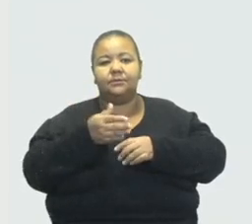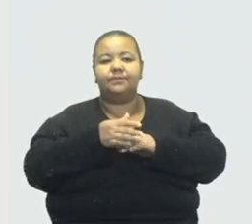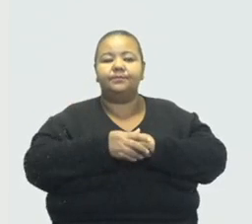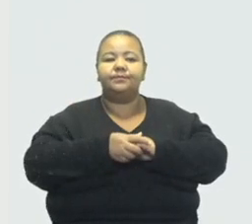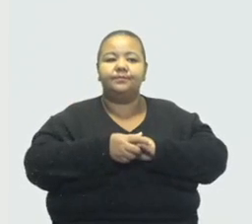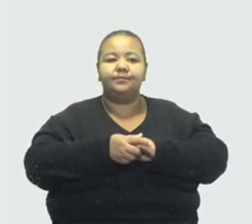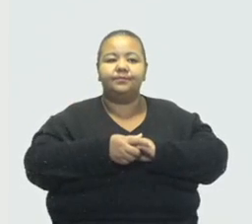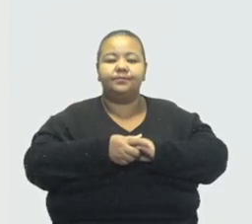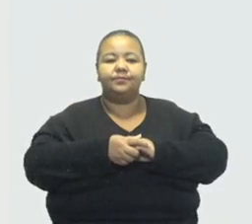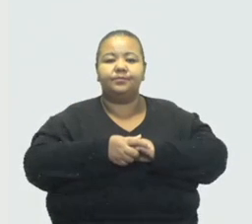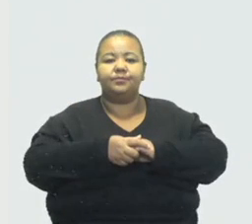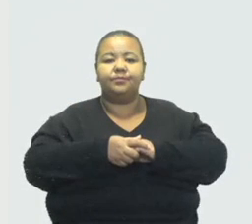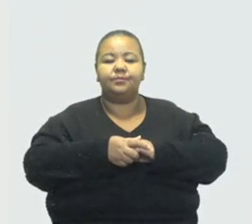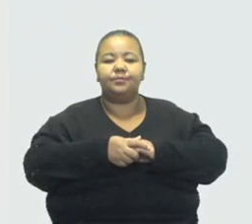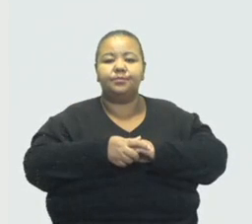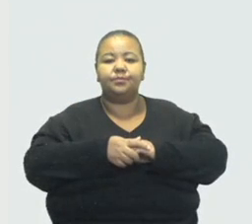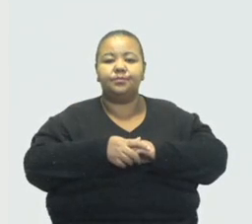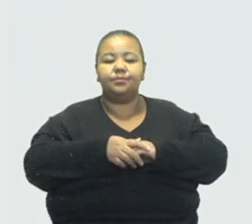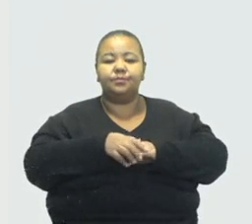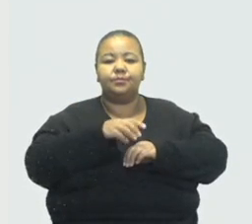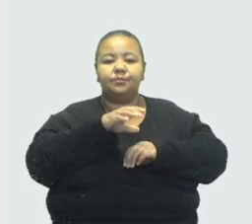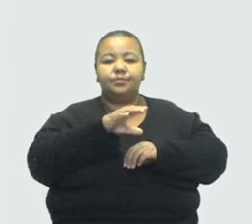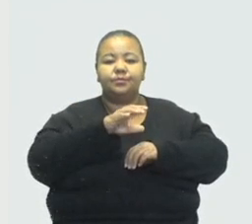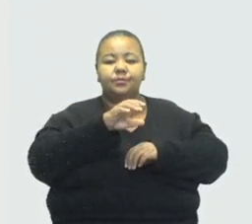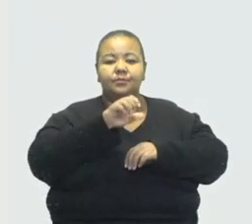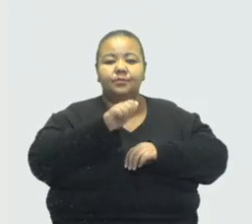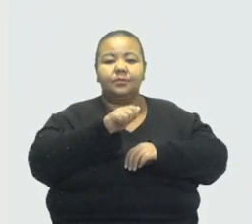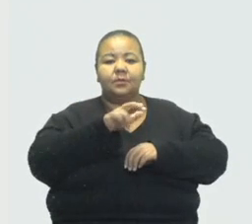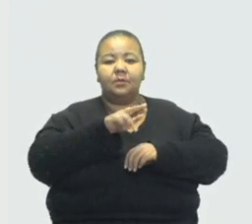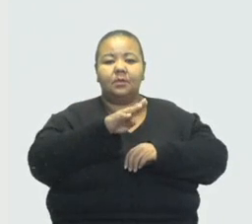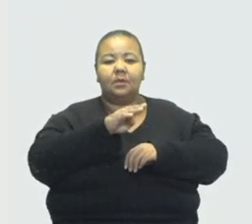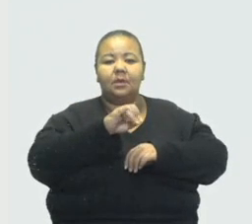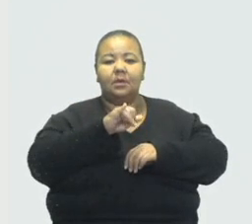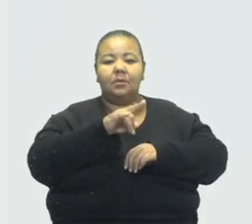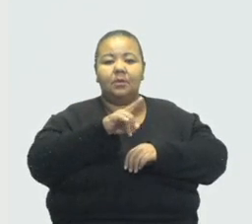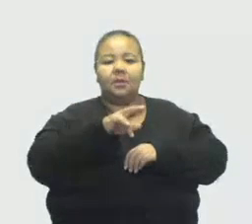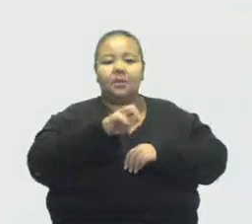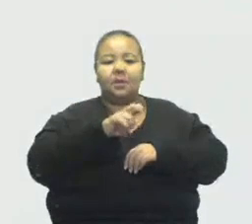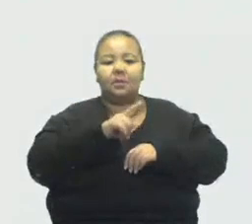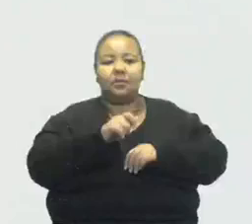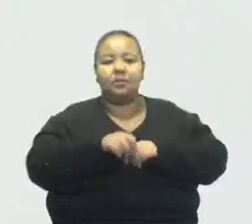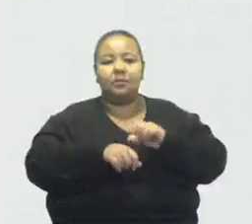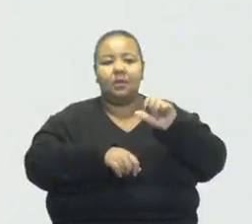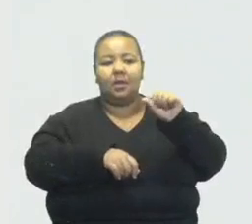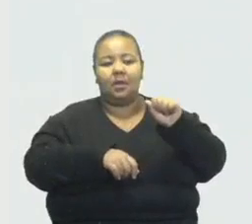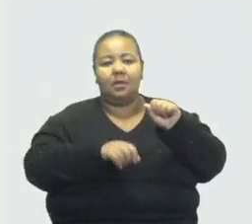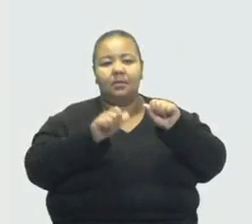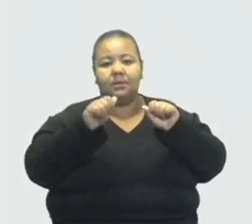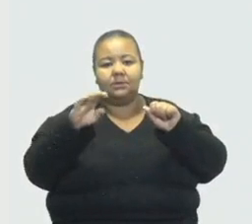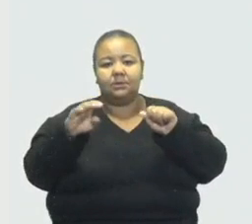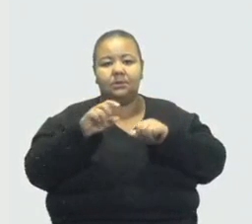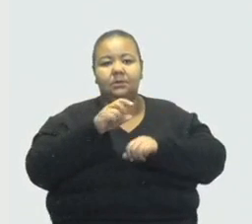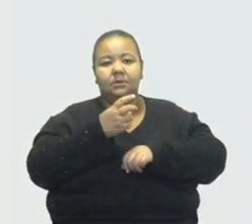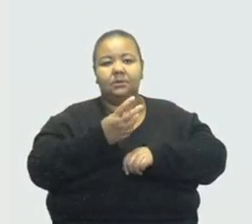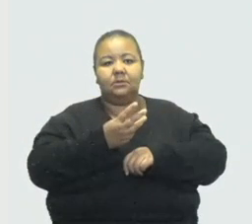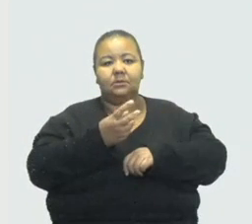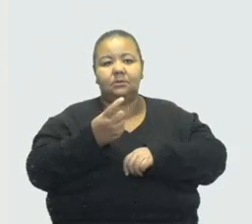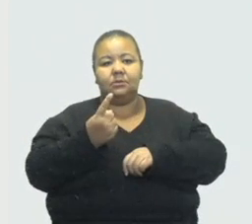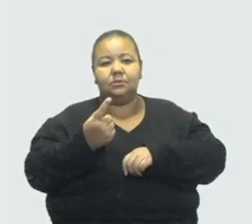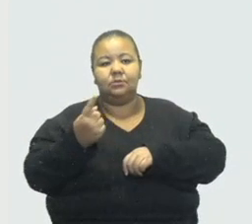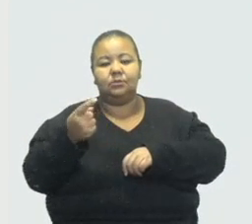de proteína. O carboidrato, o alimento A tem 3, 1, 1.